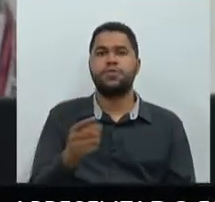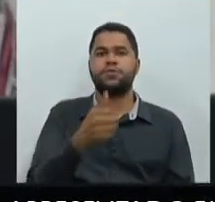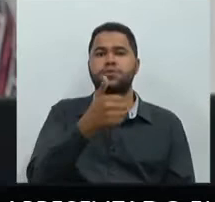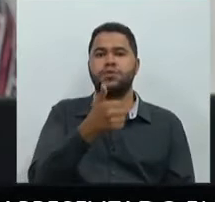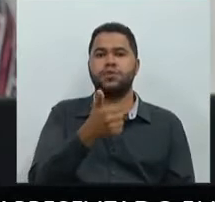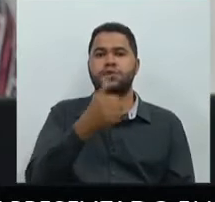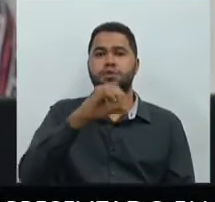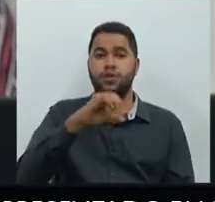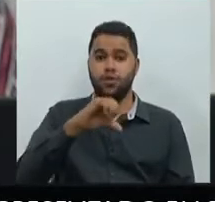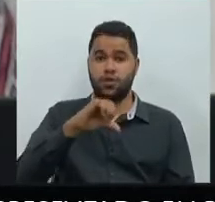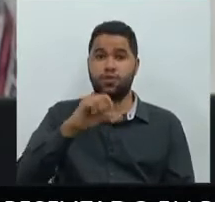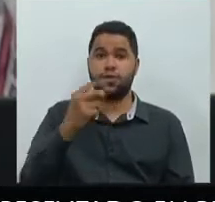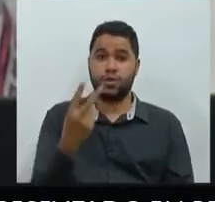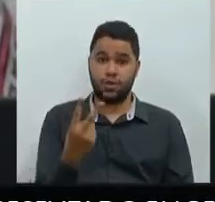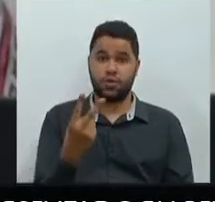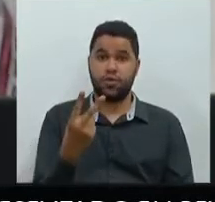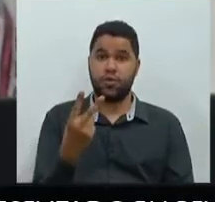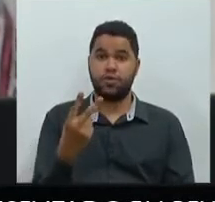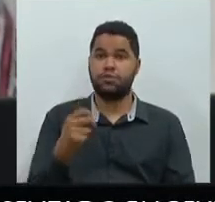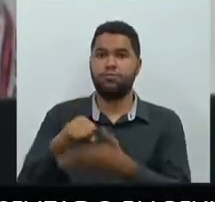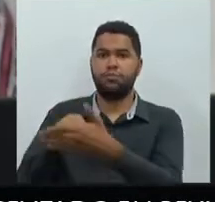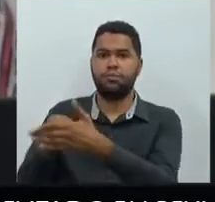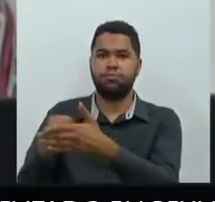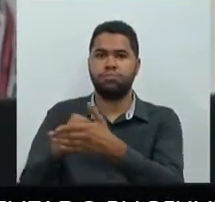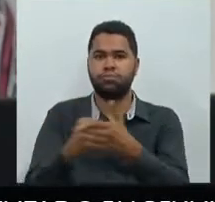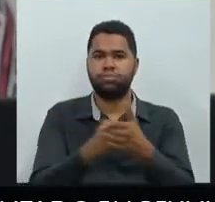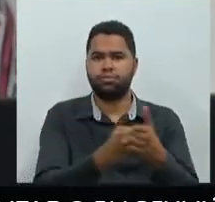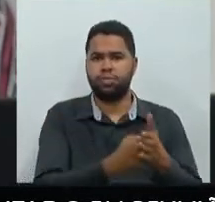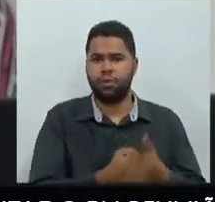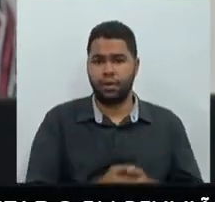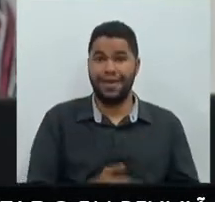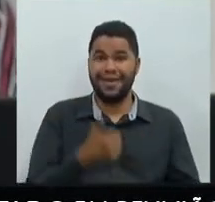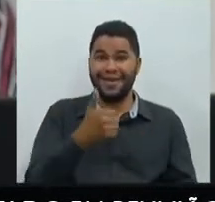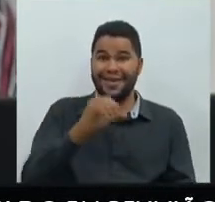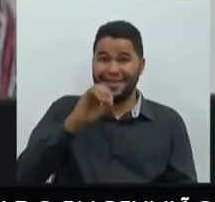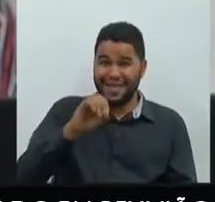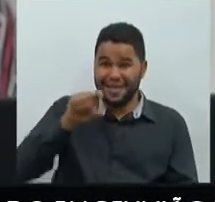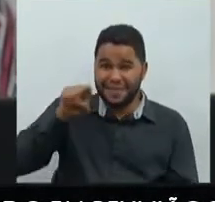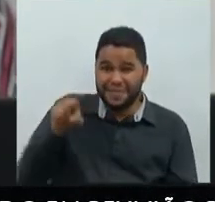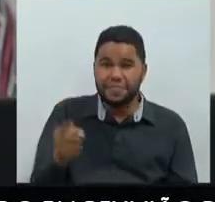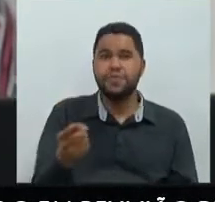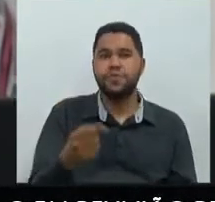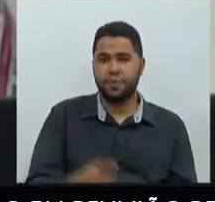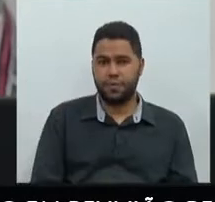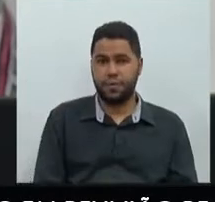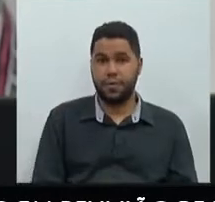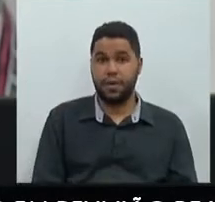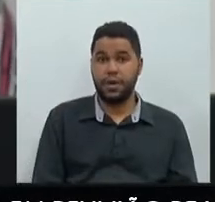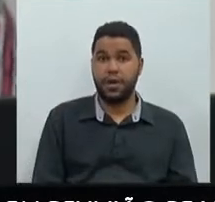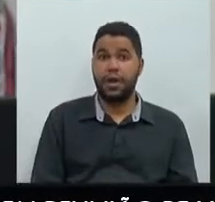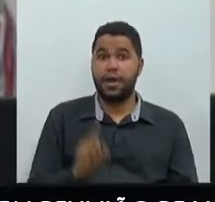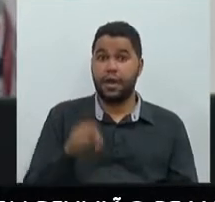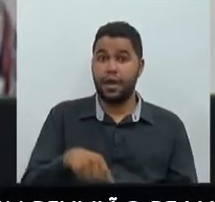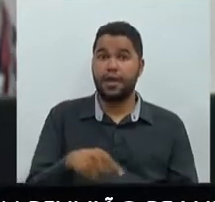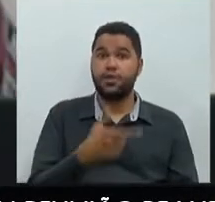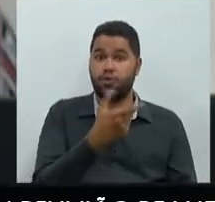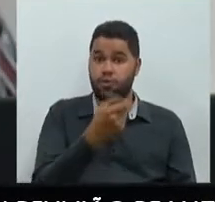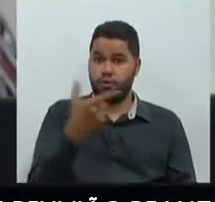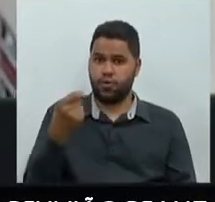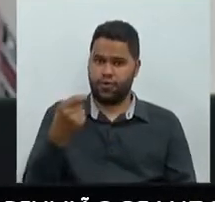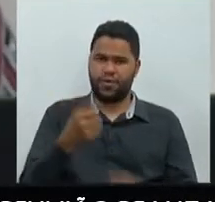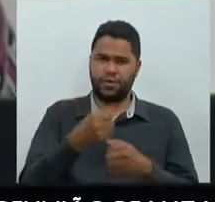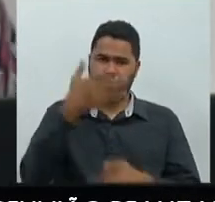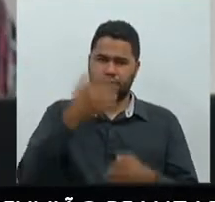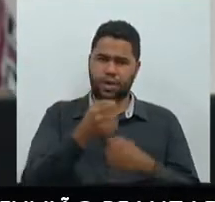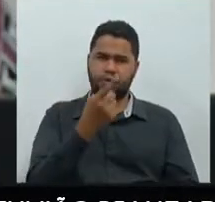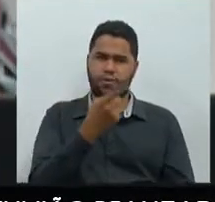10.192 postos de trabalho fechados, gente. 10 mil postos, isso em 2020, né, que é o último dado.